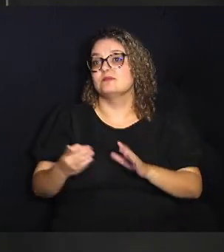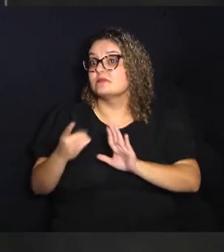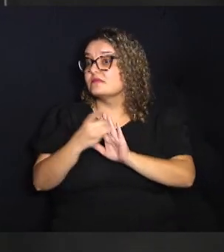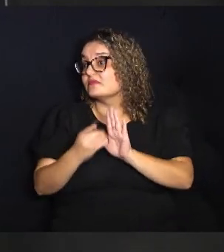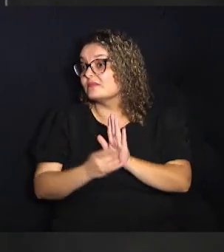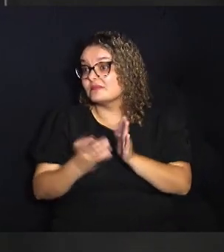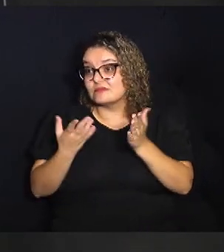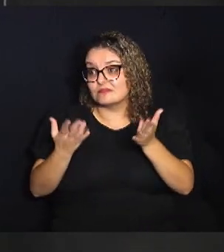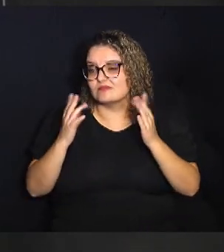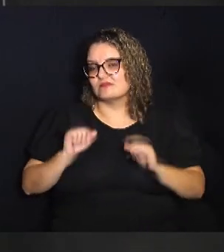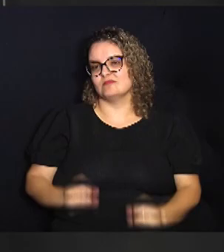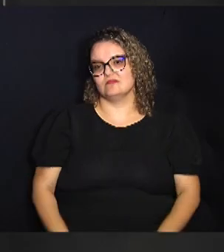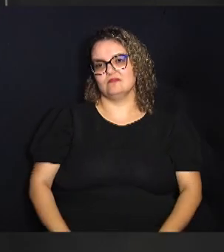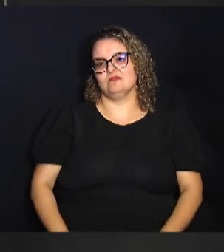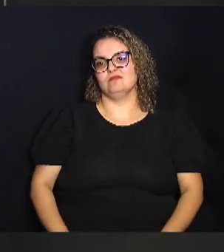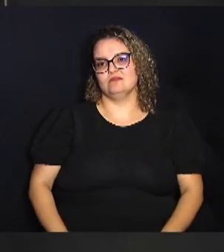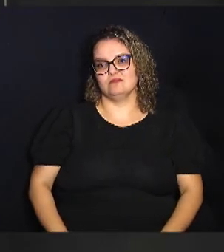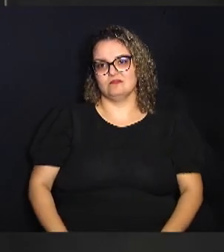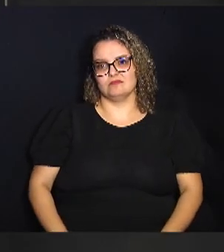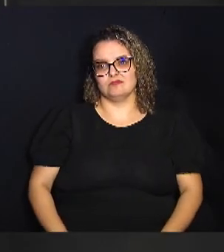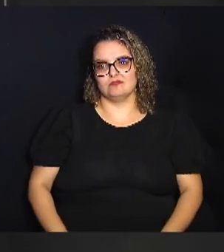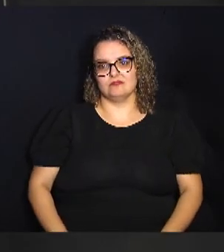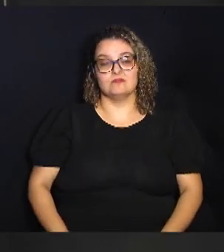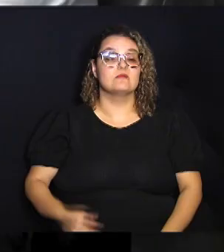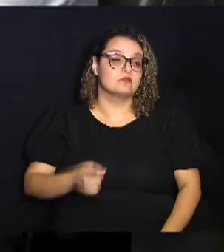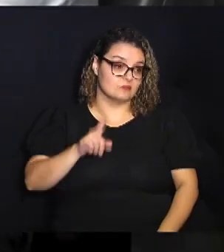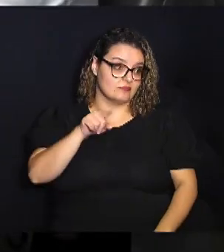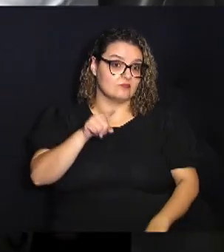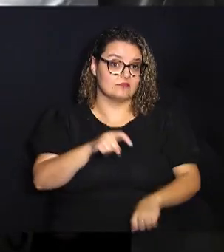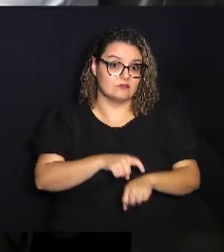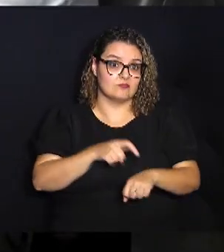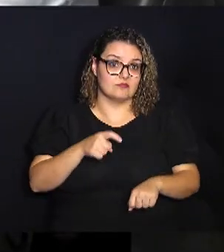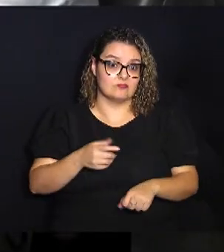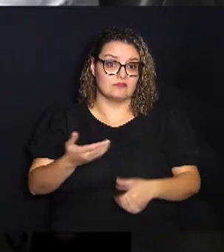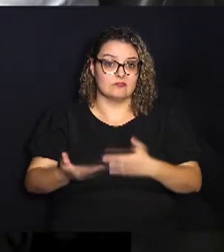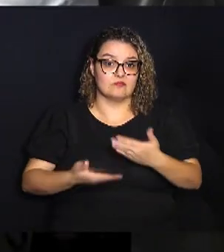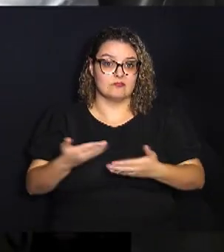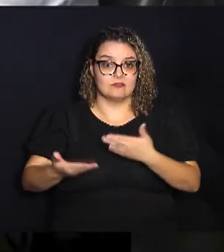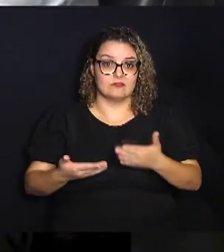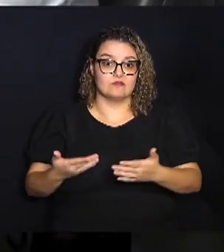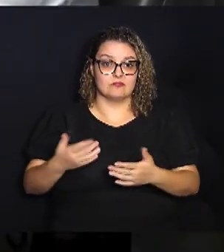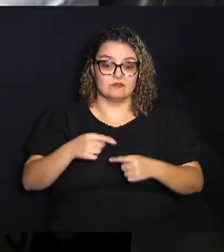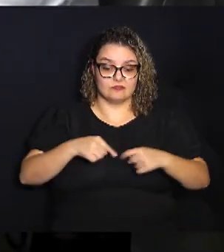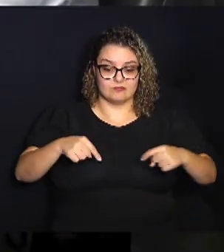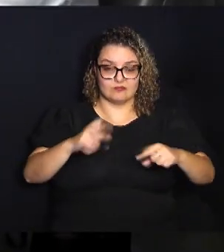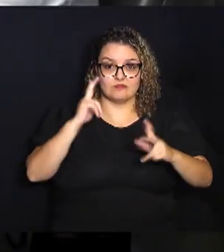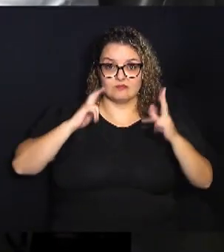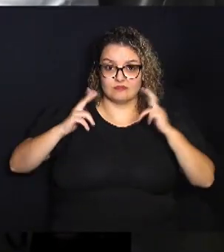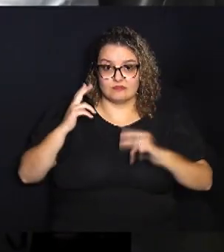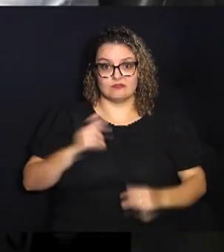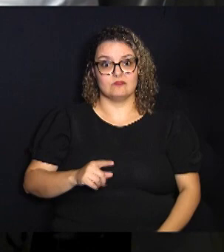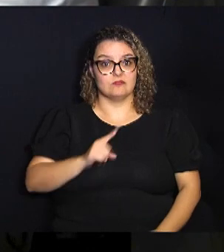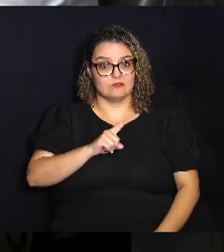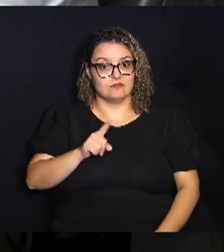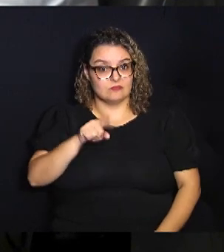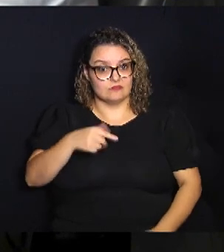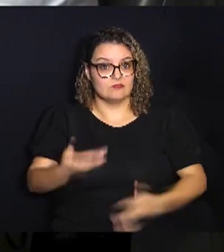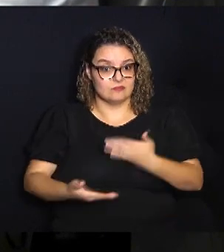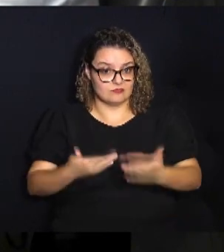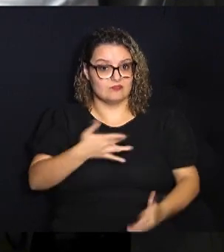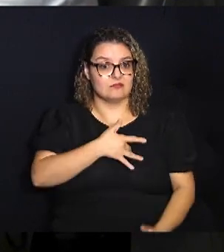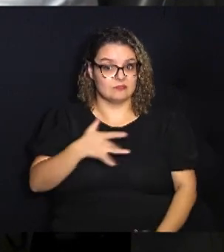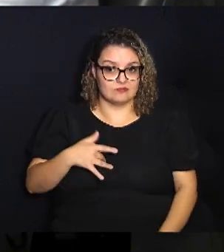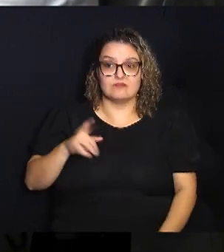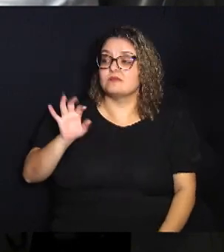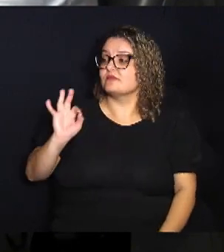decreto. Por um decreto, porque Mirla. naquela ocasião, os serviços de salões de beleza não foram considerados serviços de saúde,